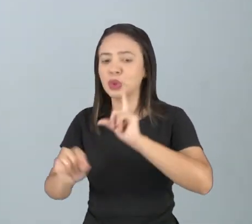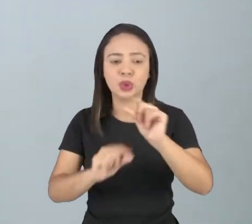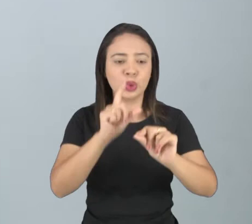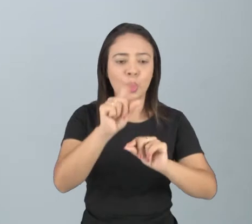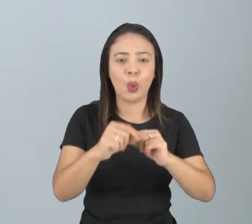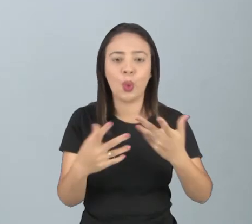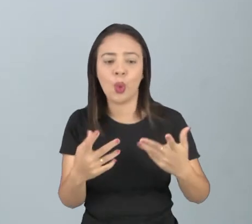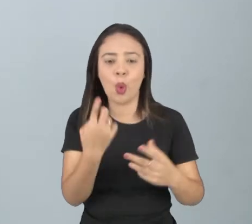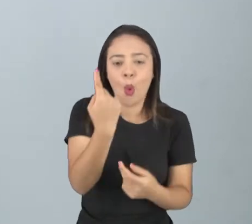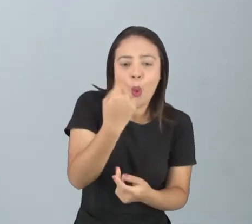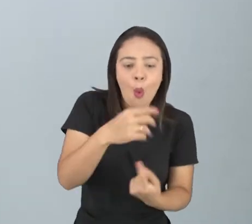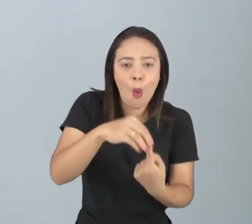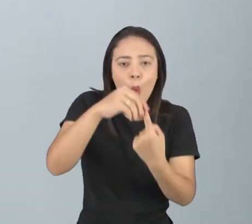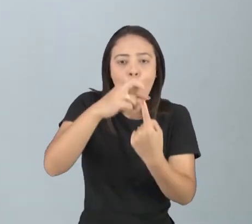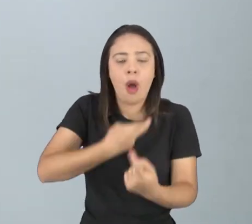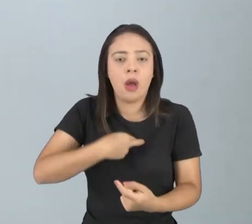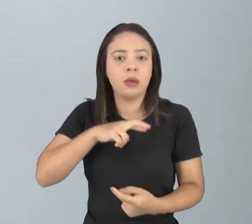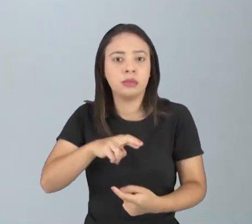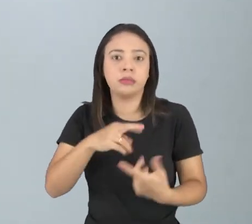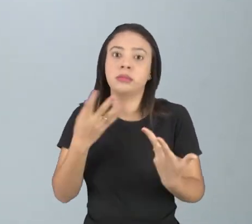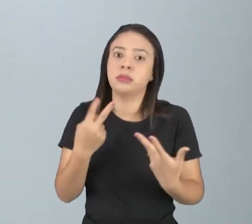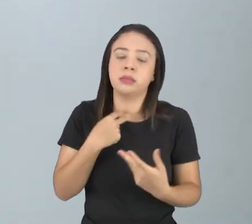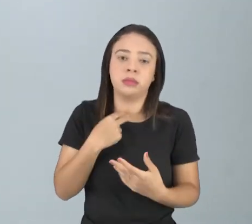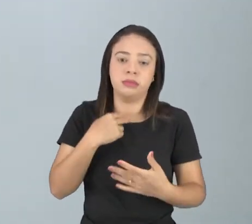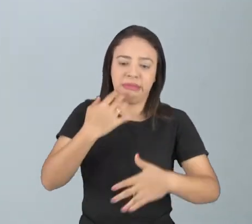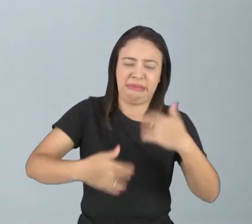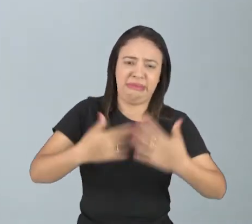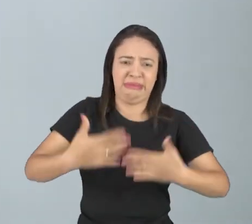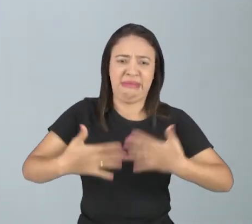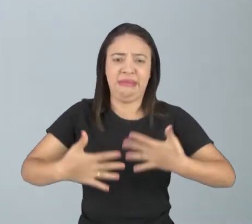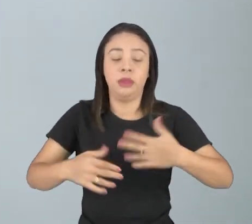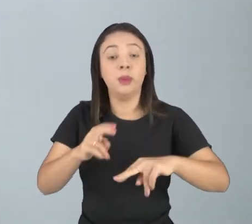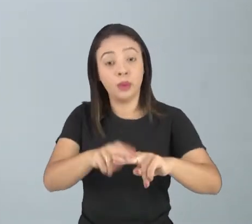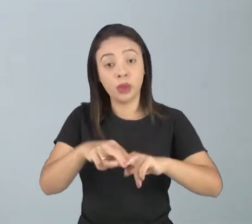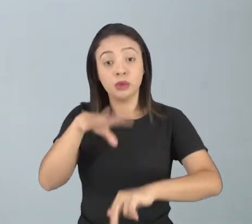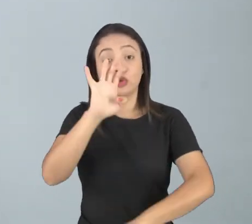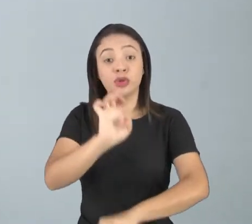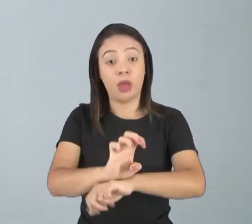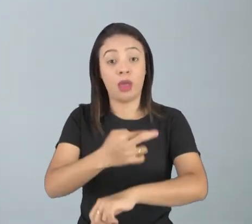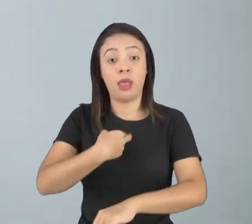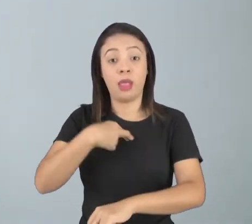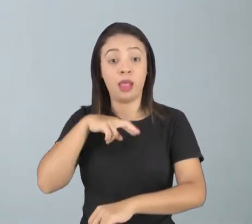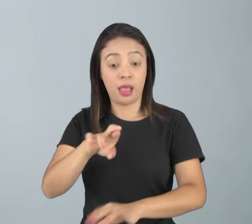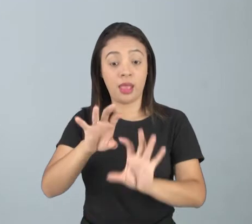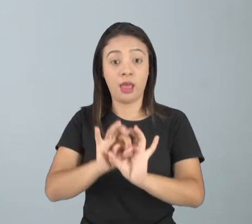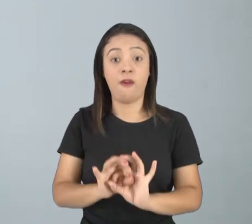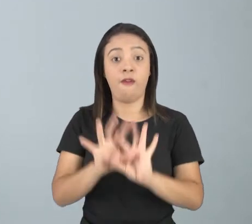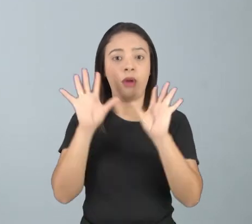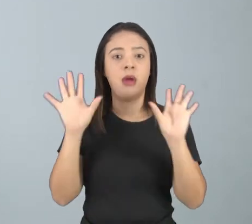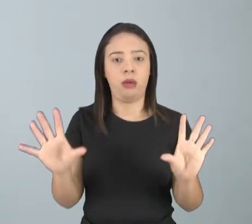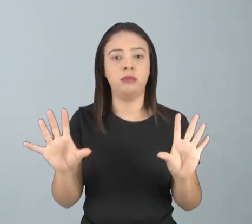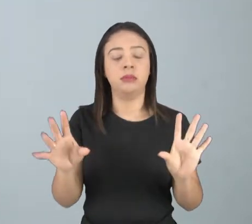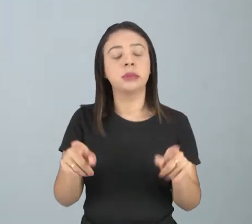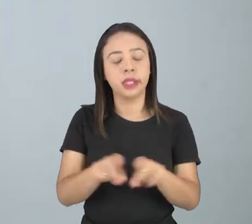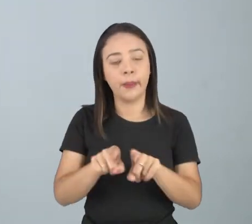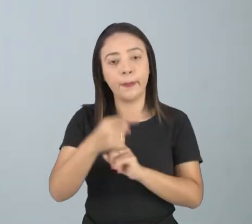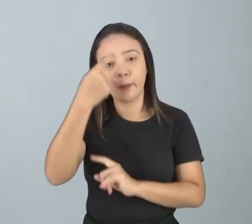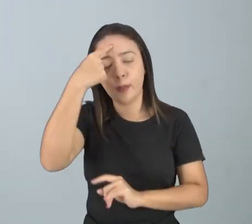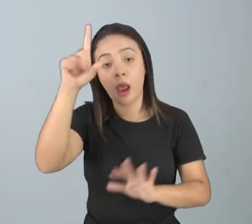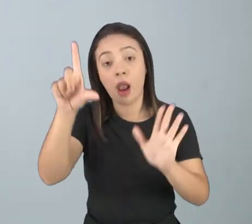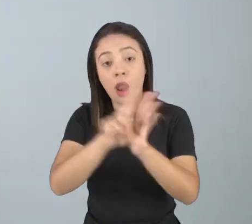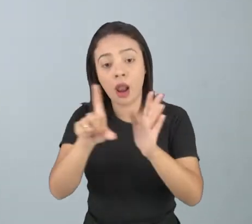todo mundo, e aí vai virar uma bagunça e ninguém vai se entender. Então o Estado ele é laico, ele cria leis laicas com um